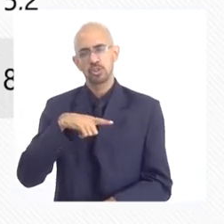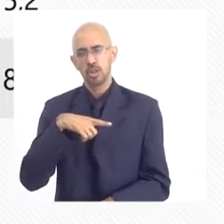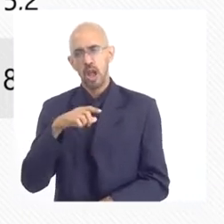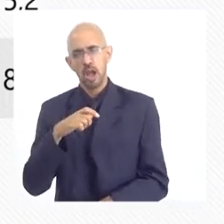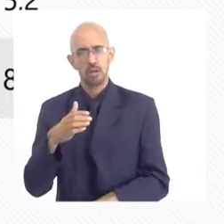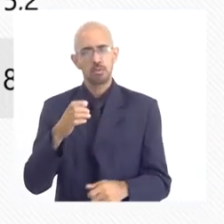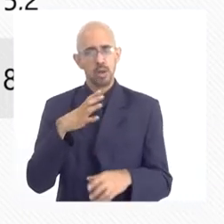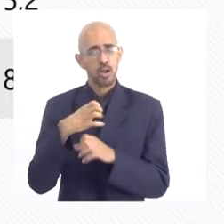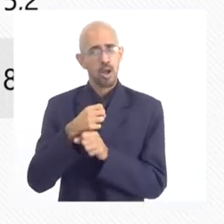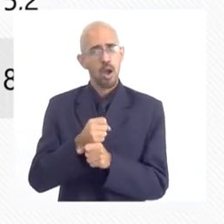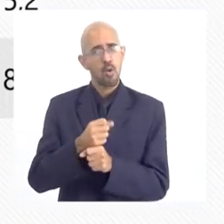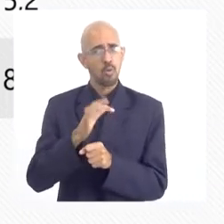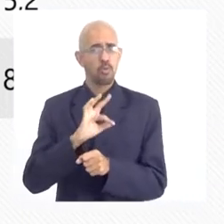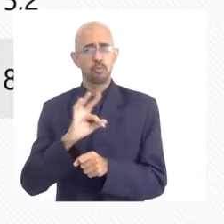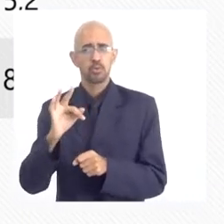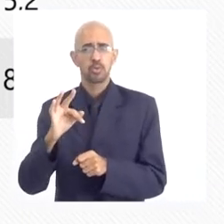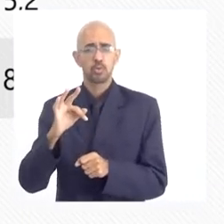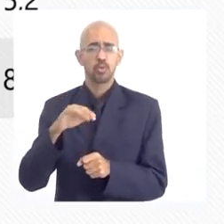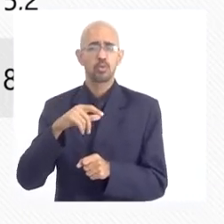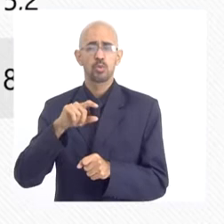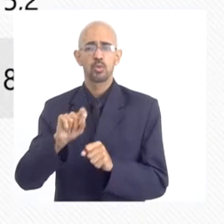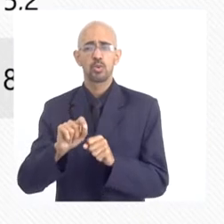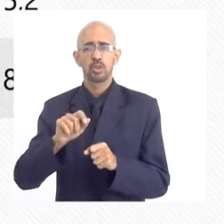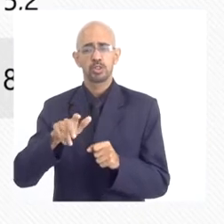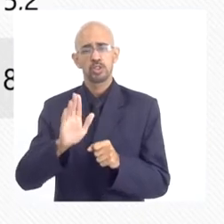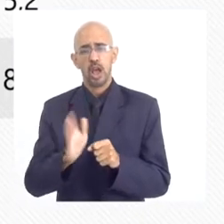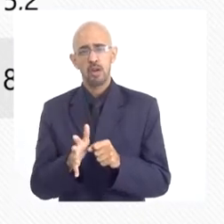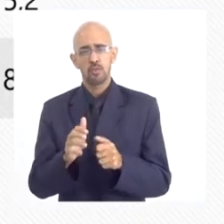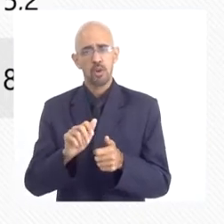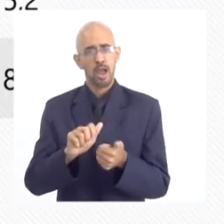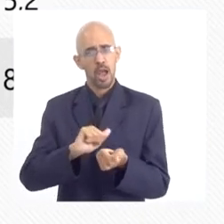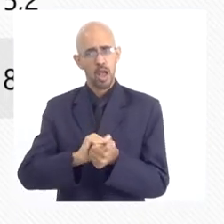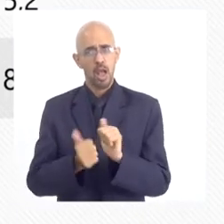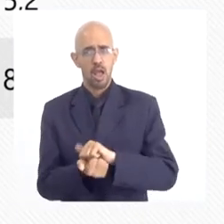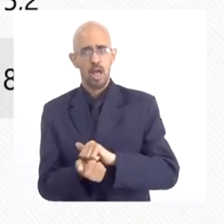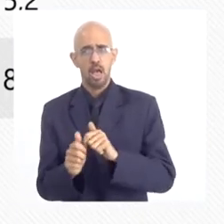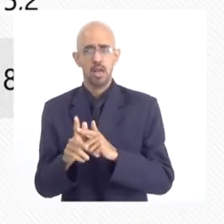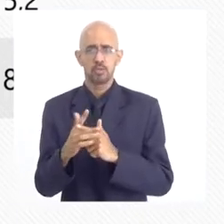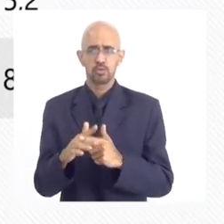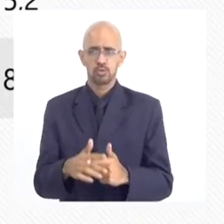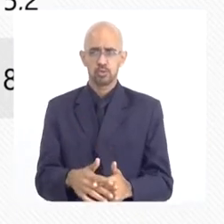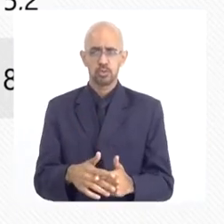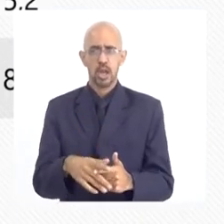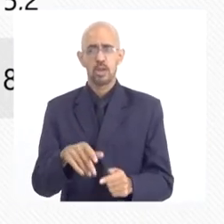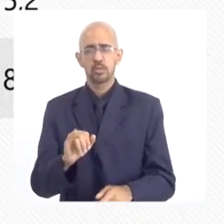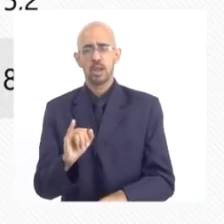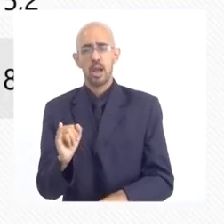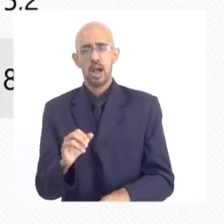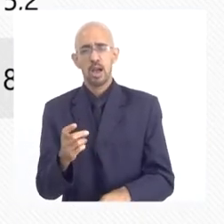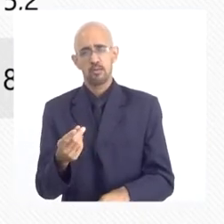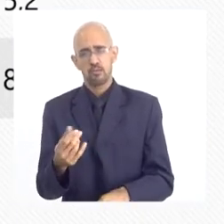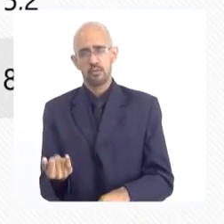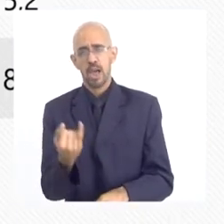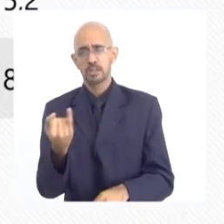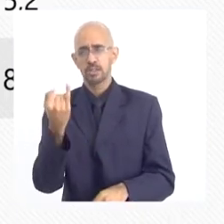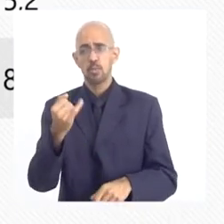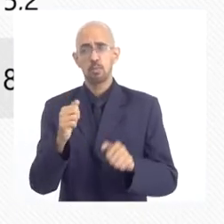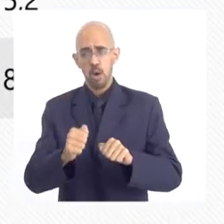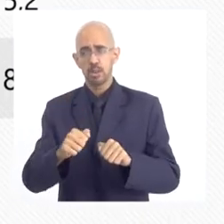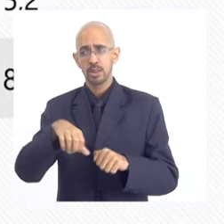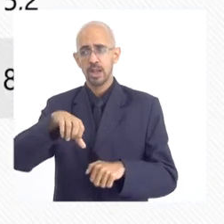durante o mês de outubro já foi ajustado, a gente tem uma expectativa que a inflação chegue a